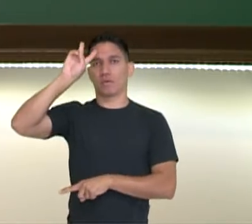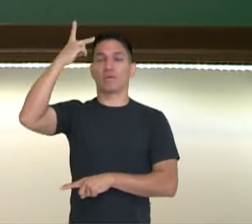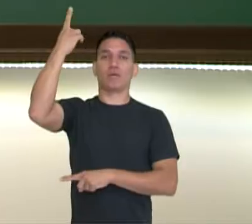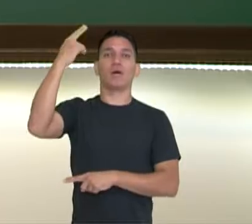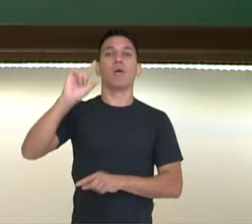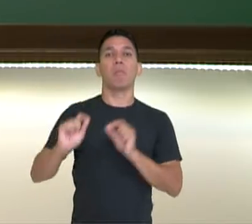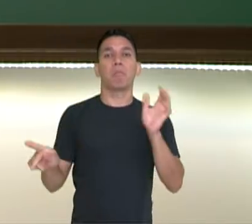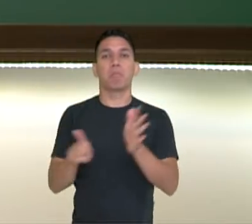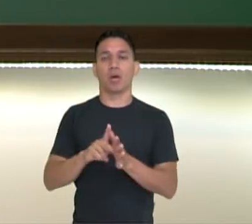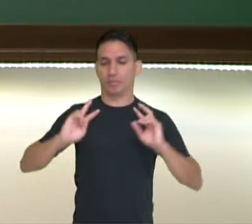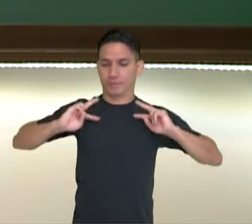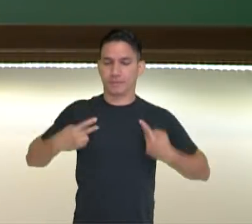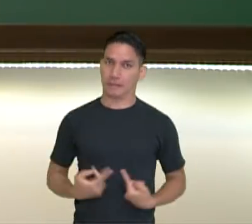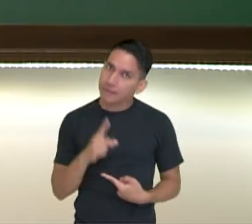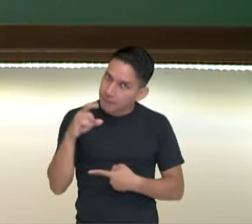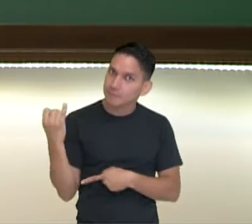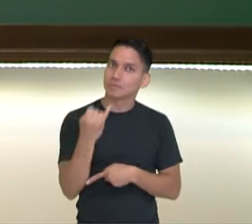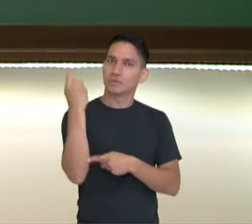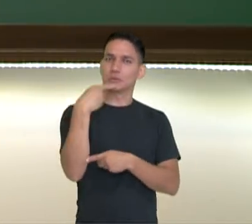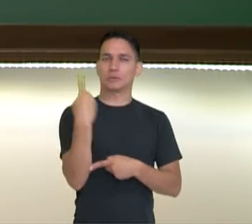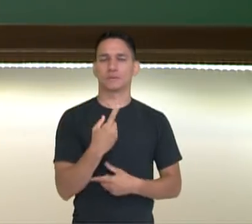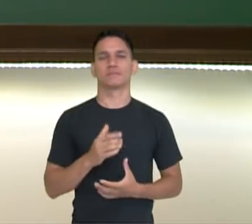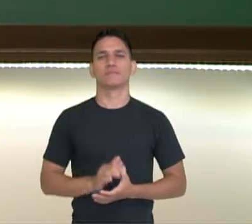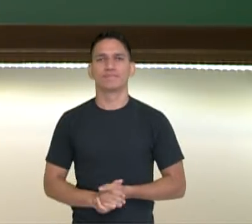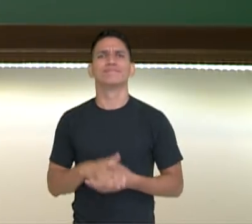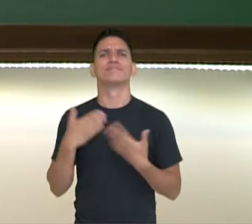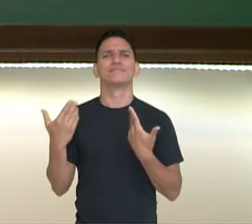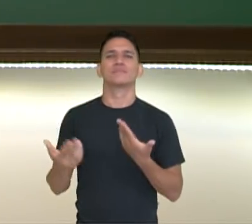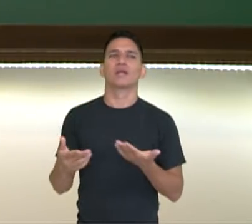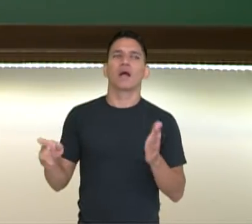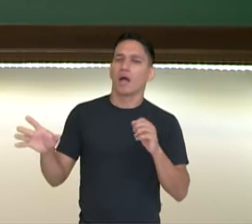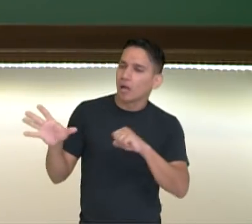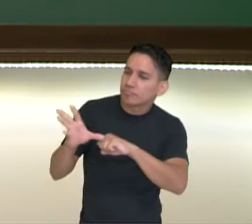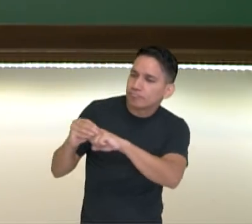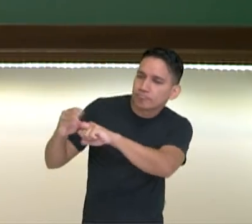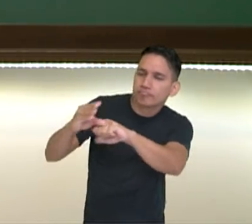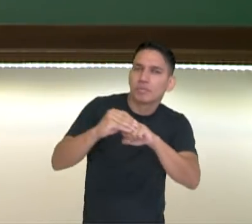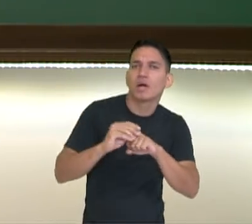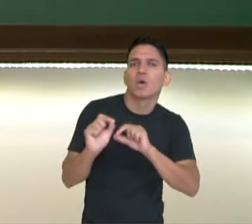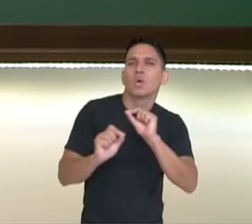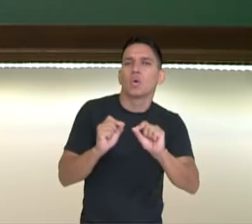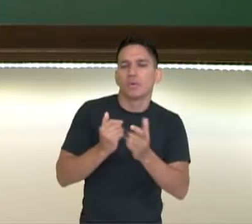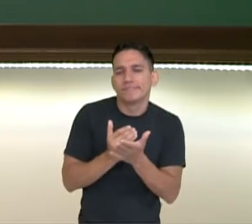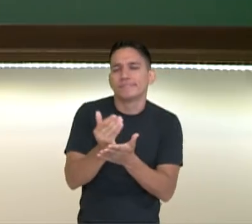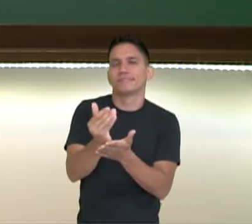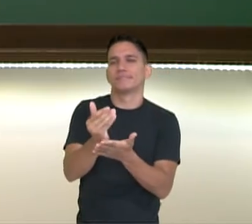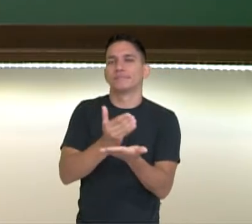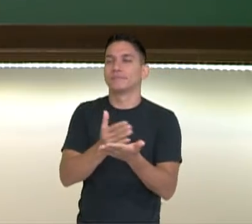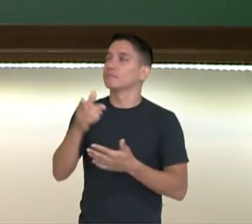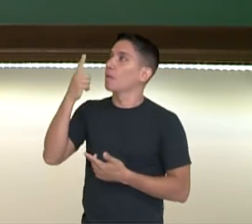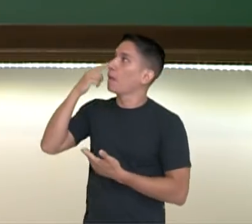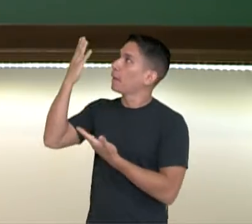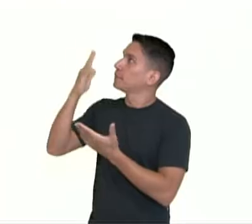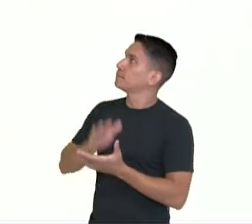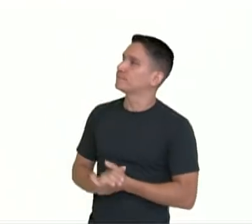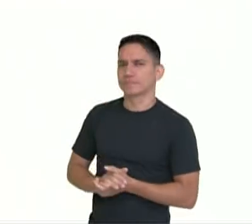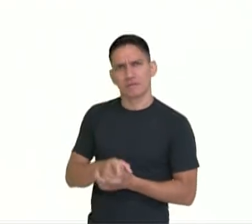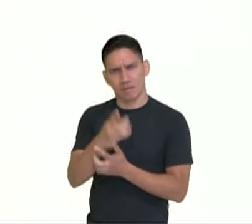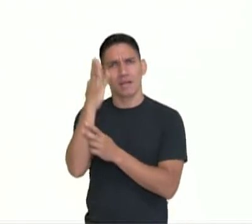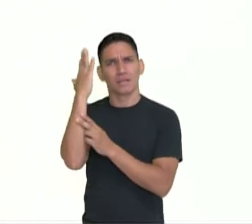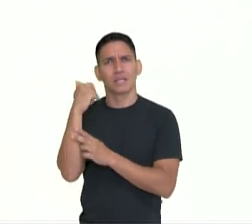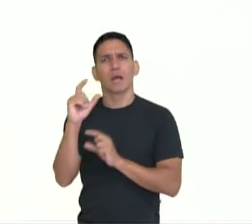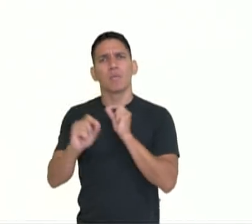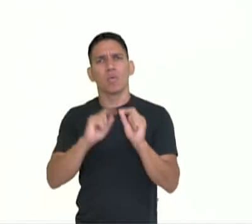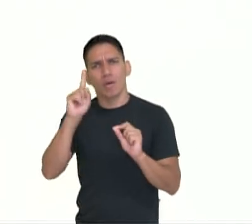torna bastante importante para nós. Vamos para os nossos conhecimentos prévios nas aulas aqui. Você sabe o que foi determinante